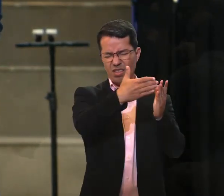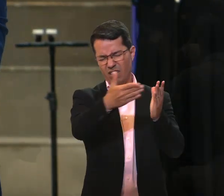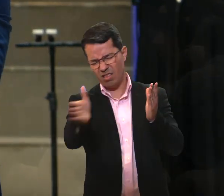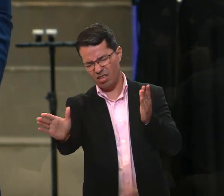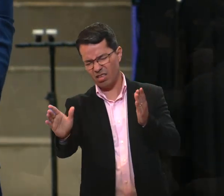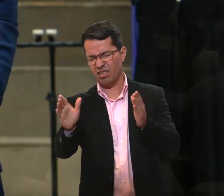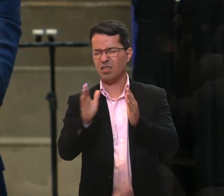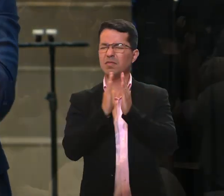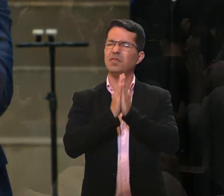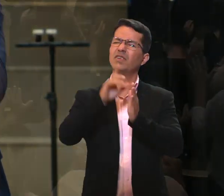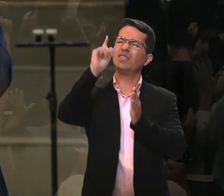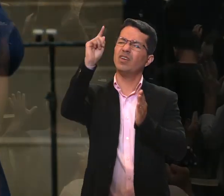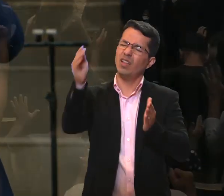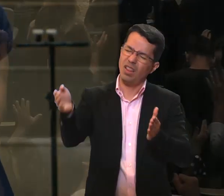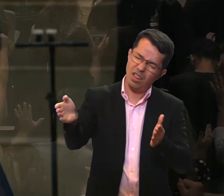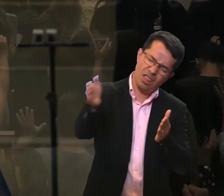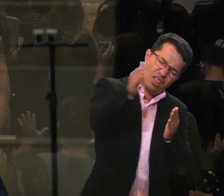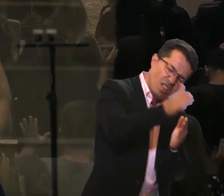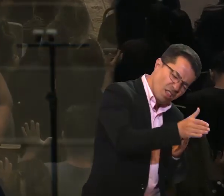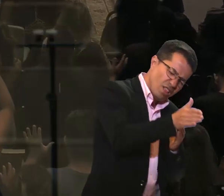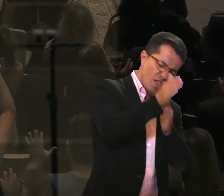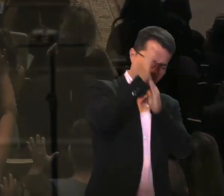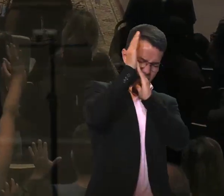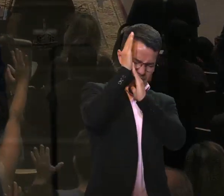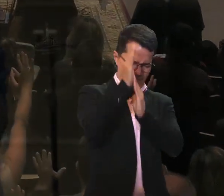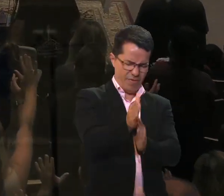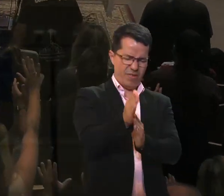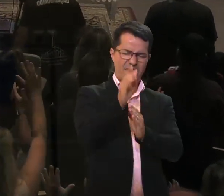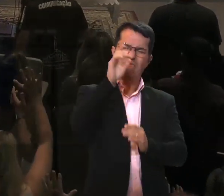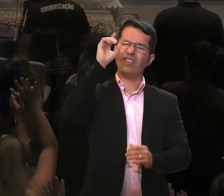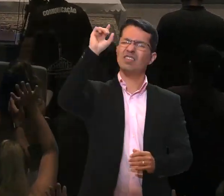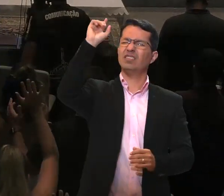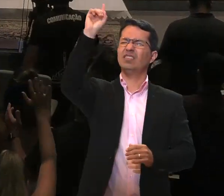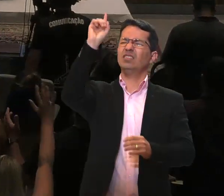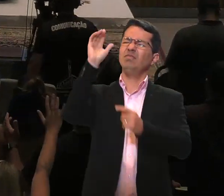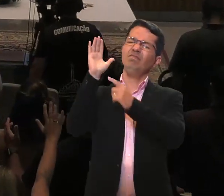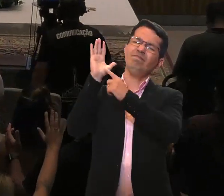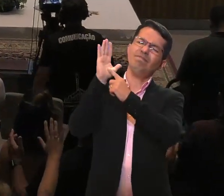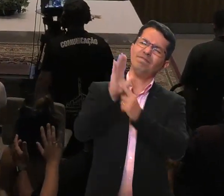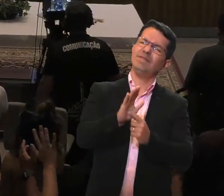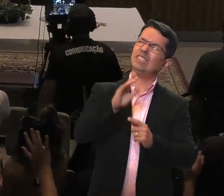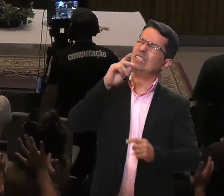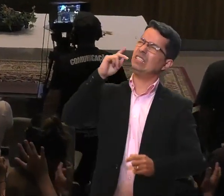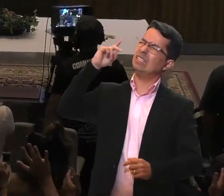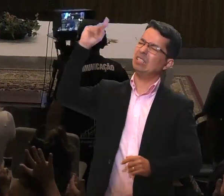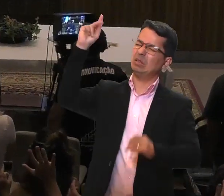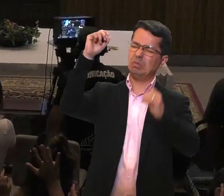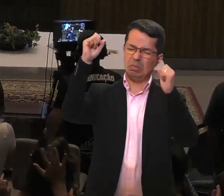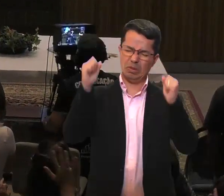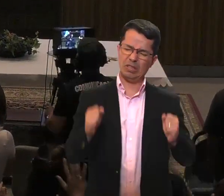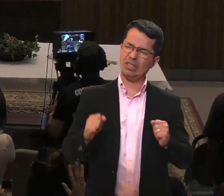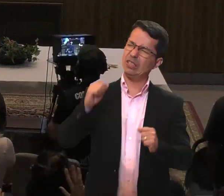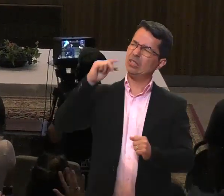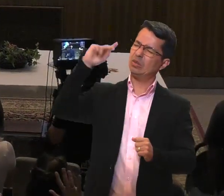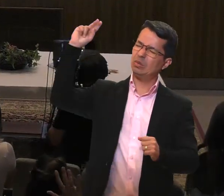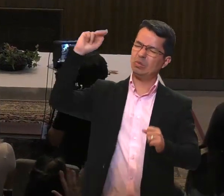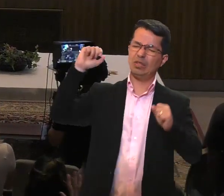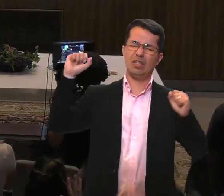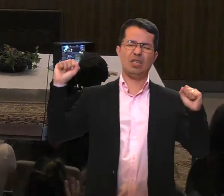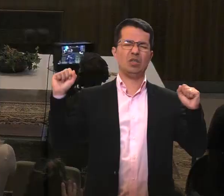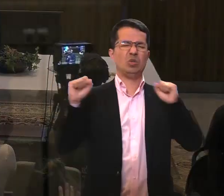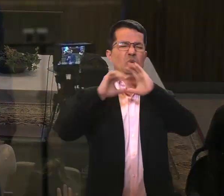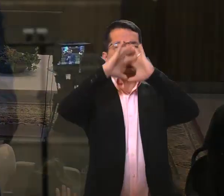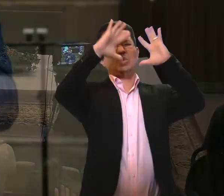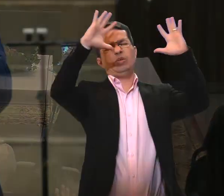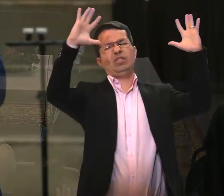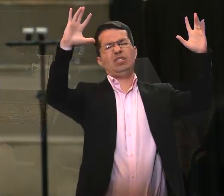para perto, que o Senhor se revele a esta casa, Pai, com poder e glória. Nós clamamos,